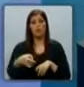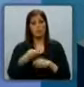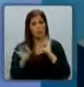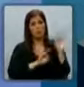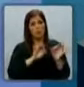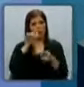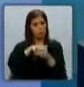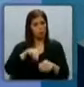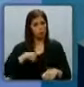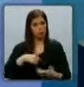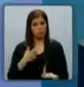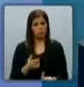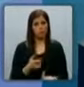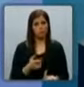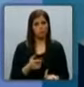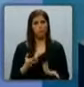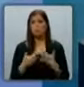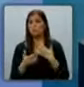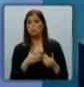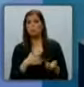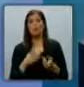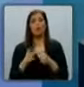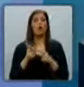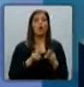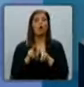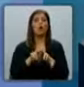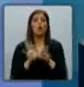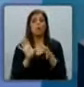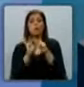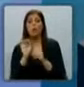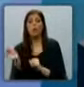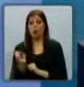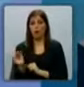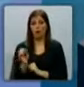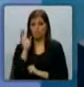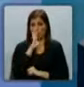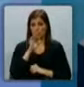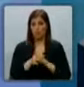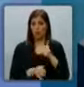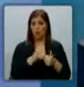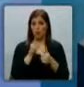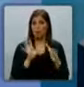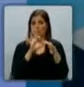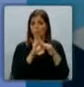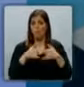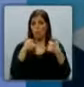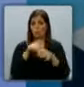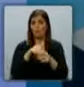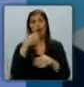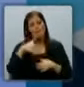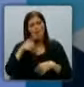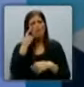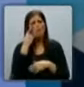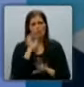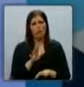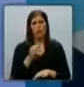independentemente das circunstâncias e dos casos em que vá concorrer ligado isso vai concorrer com o lugar das próximas ações relativas logo saber depois